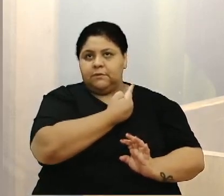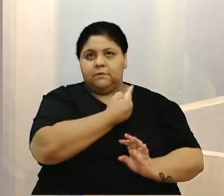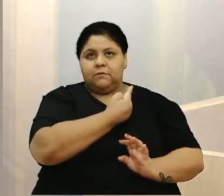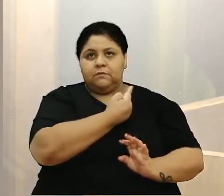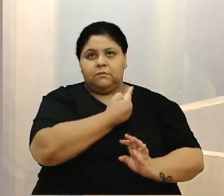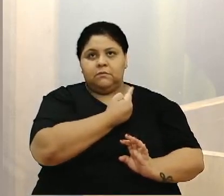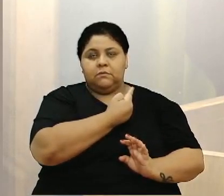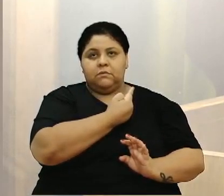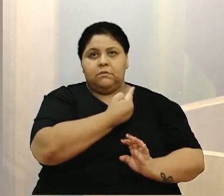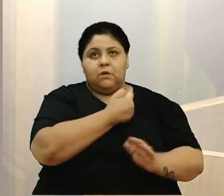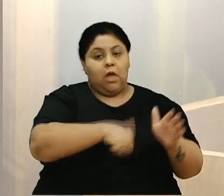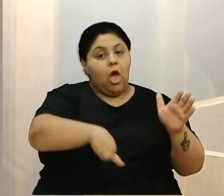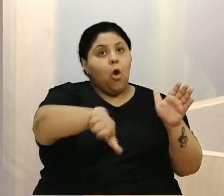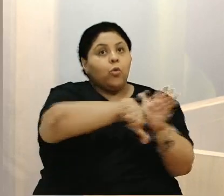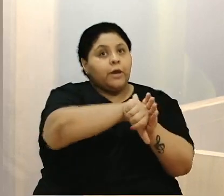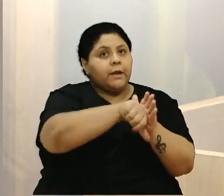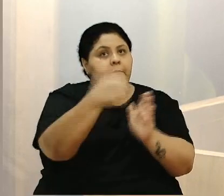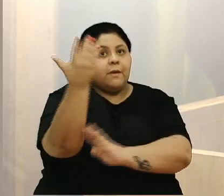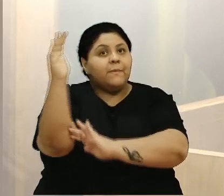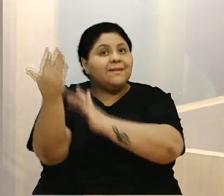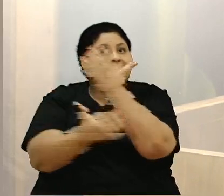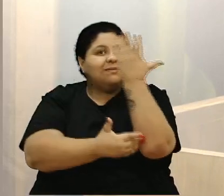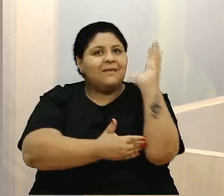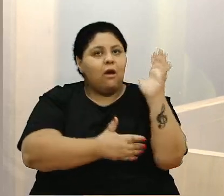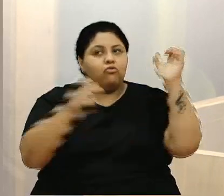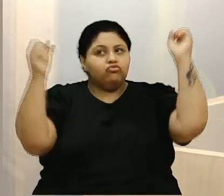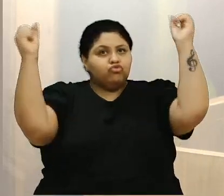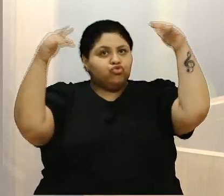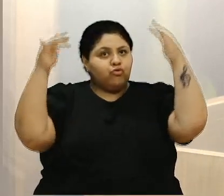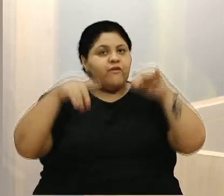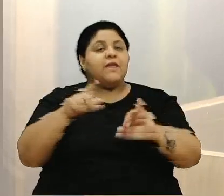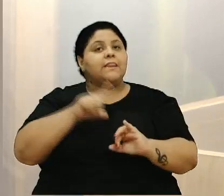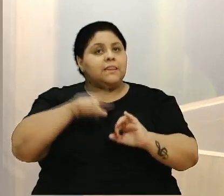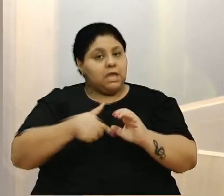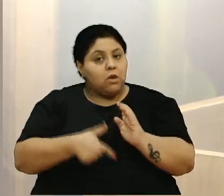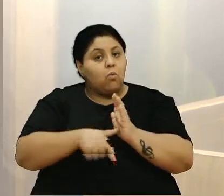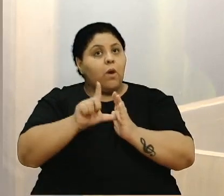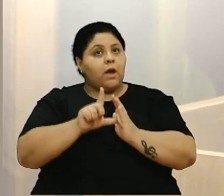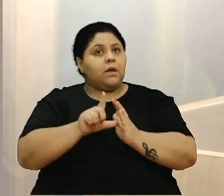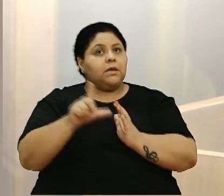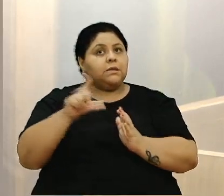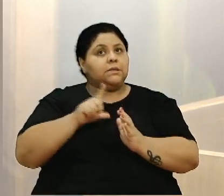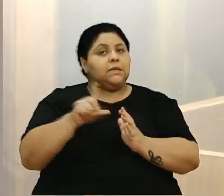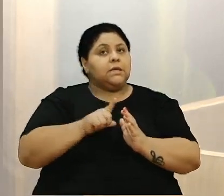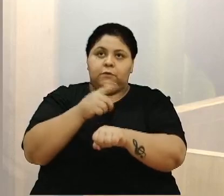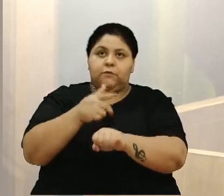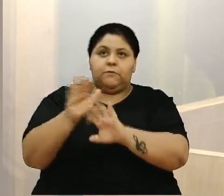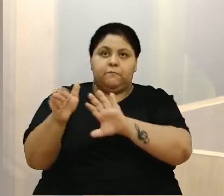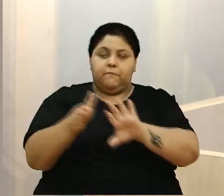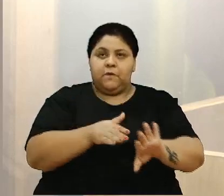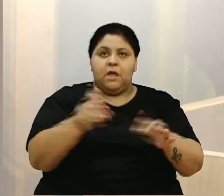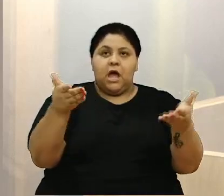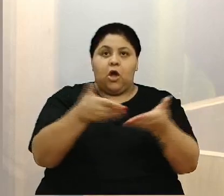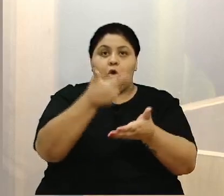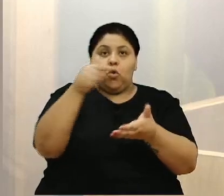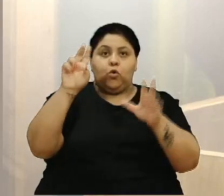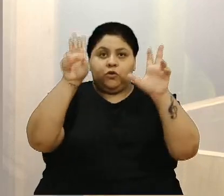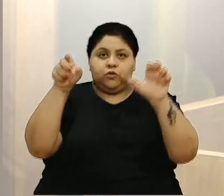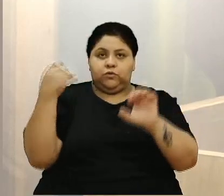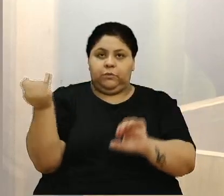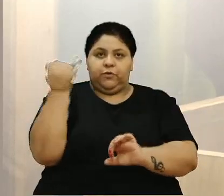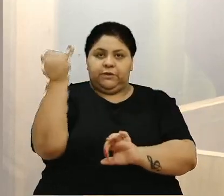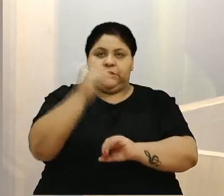tudo molhado. Vocês podem ver ali ao redor, já tá tudo molhado, escorrendo resíduos. Já está acontecendo. Se chover,